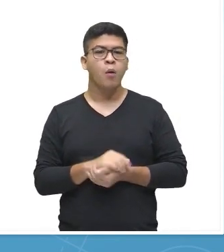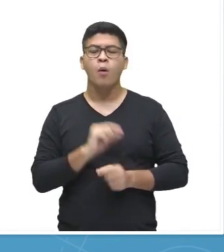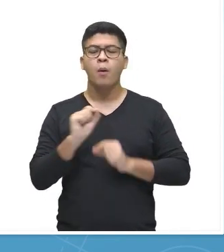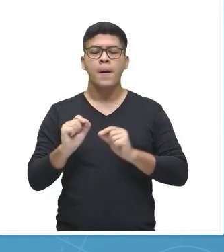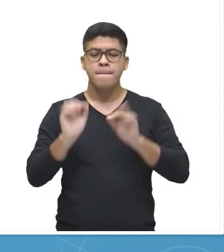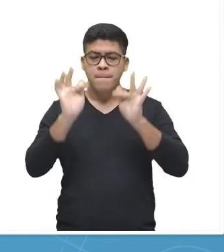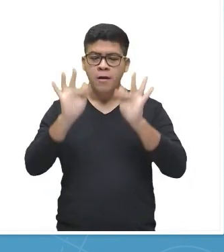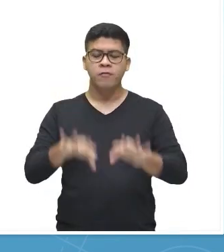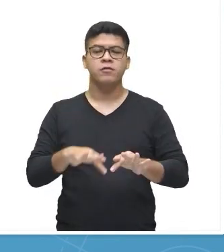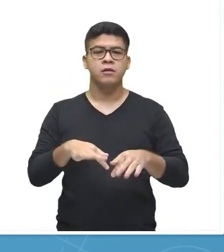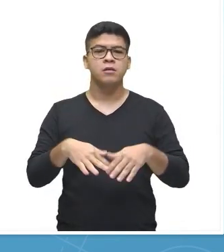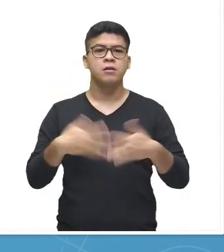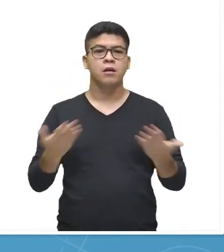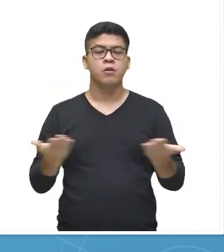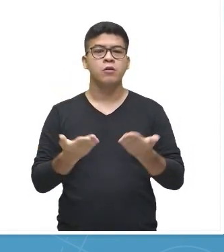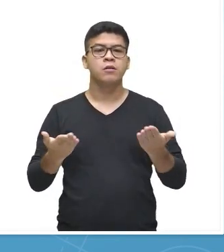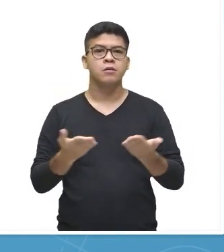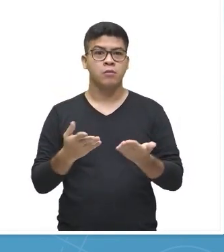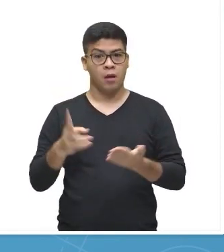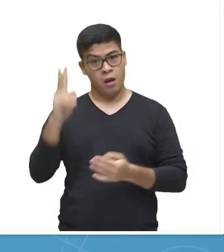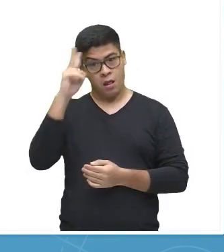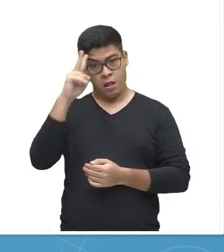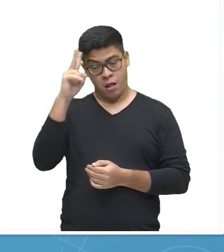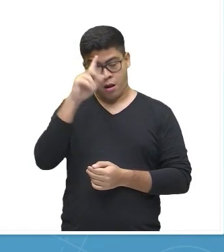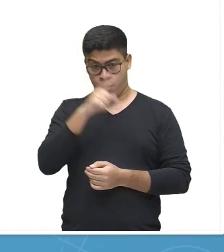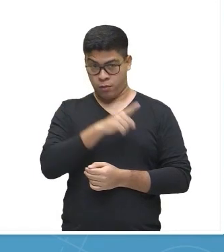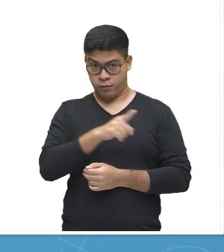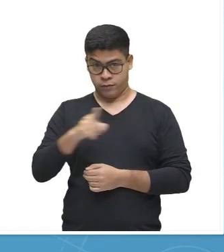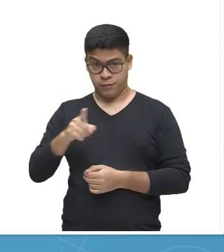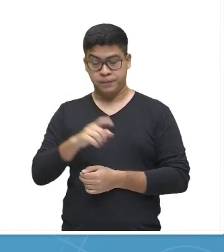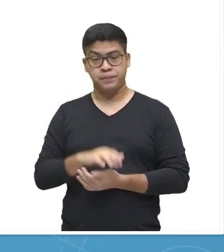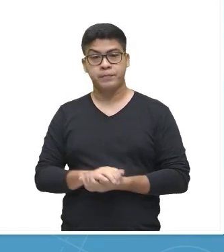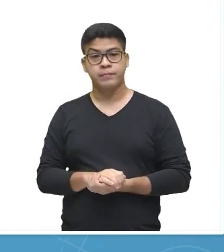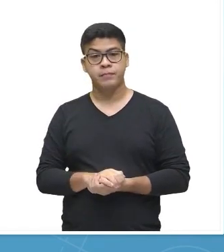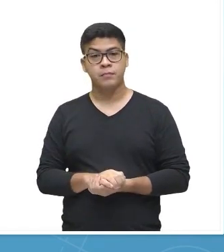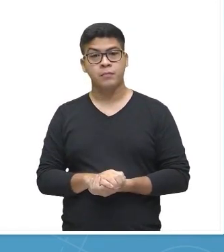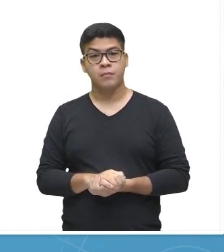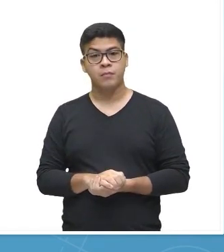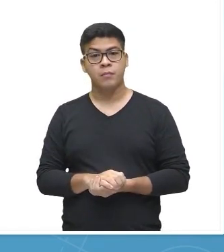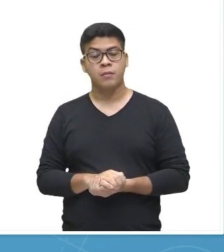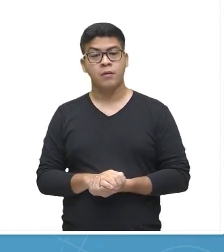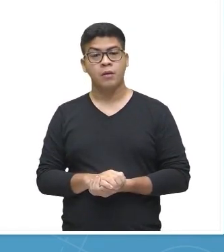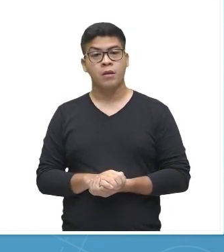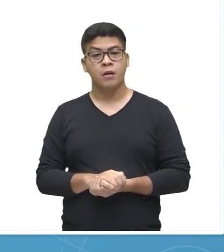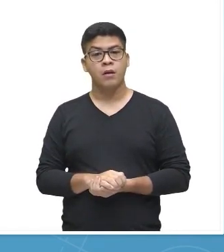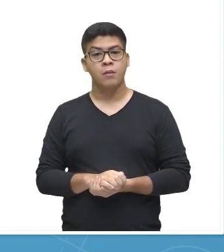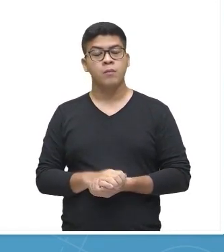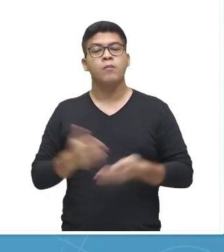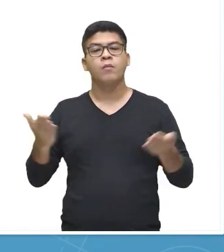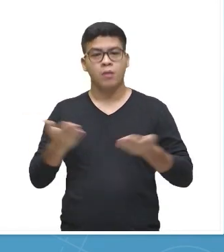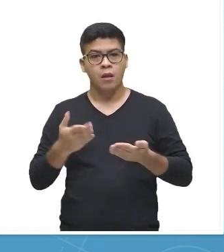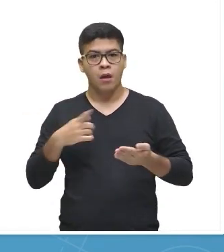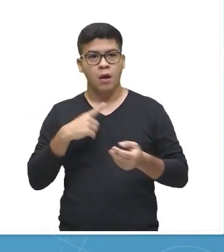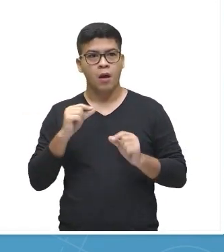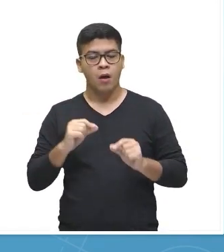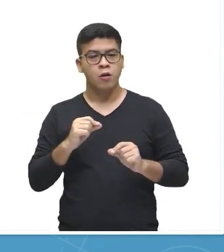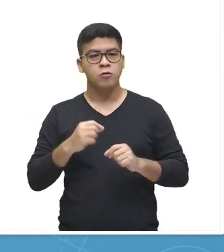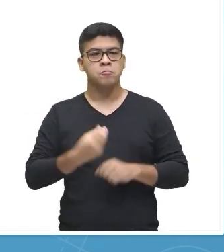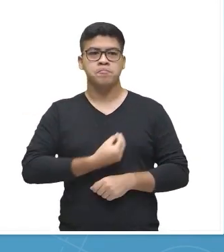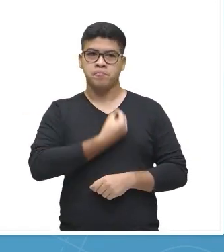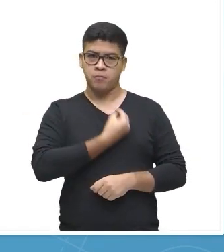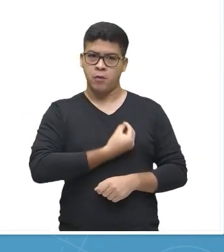aula, eu quero deixar um lembrete para vocês. Pessoal, nós estamos